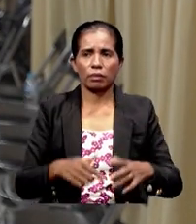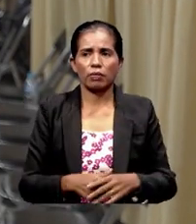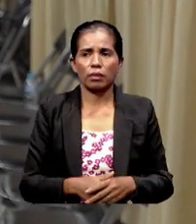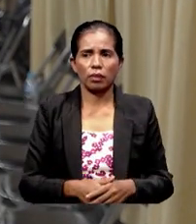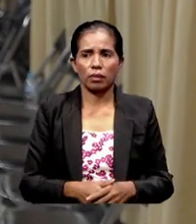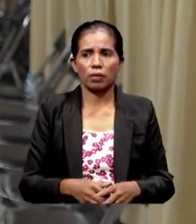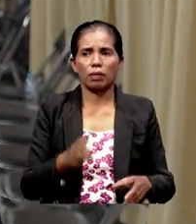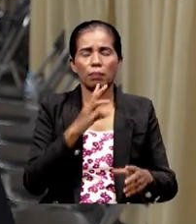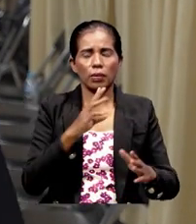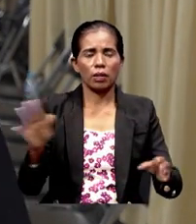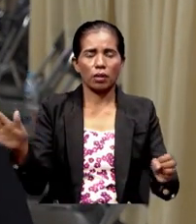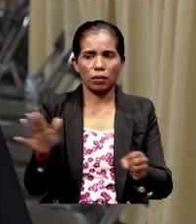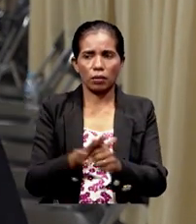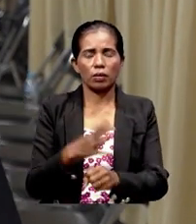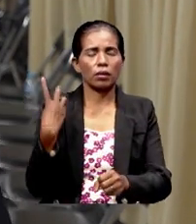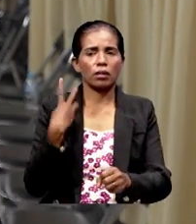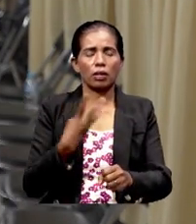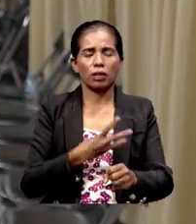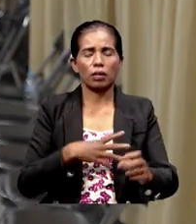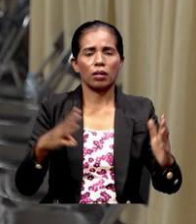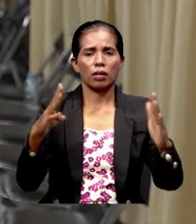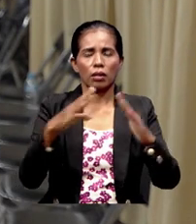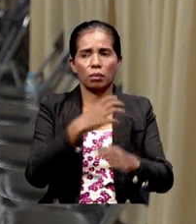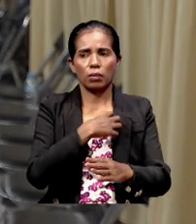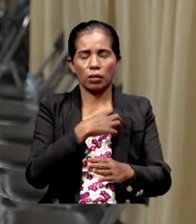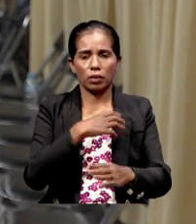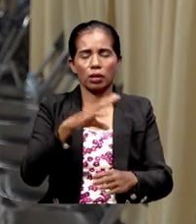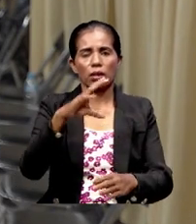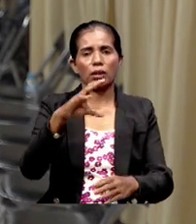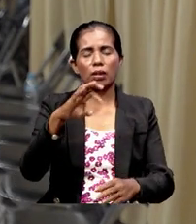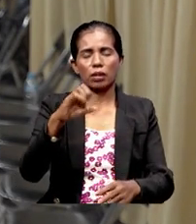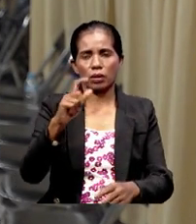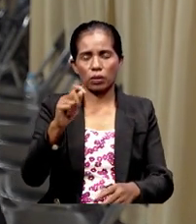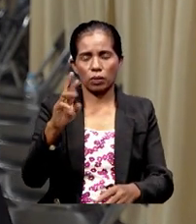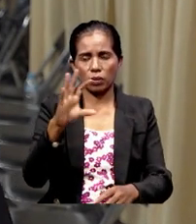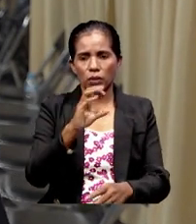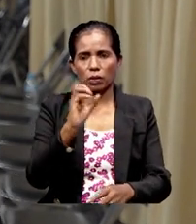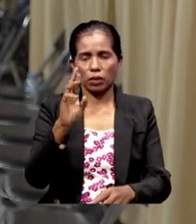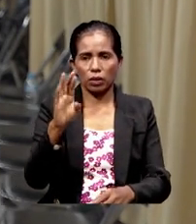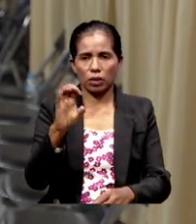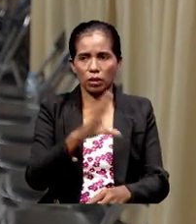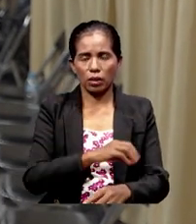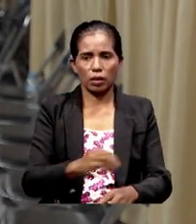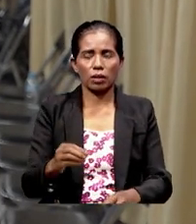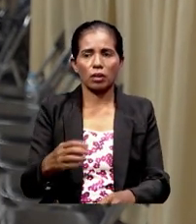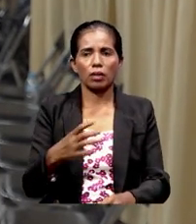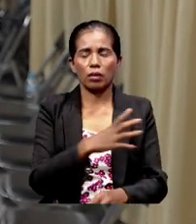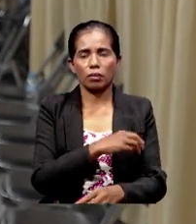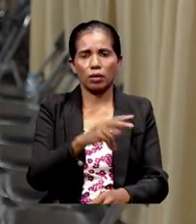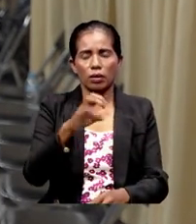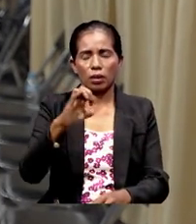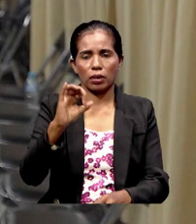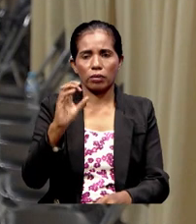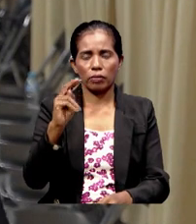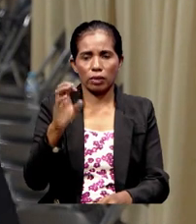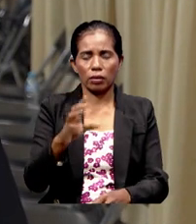sempre bem na cono hansa ita nia esquadra iha Cristo Rei no nia mos esquadra iha na infeto nia tempo